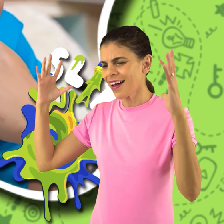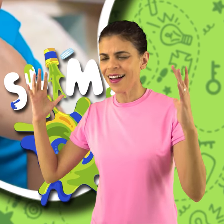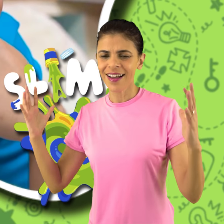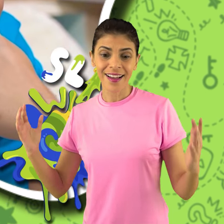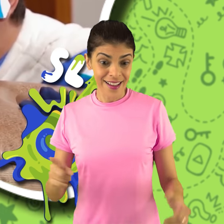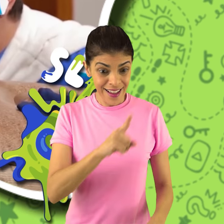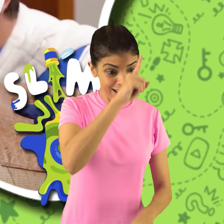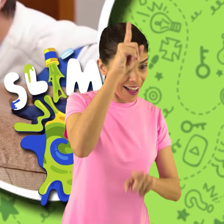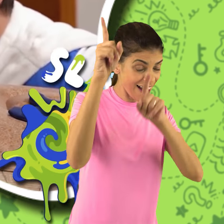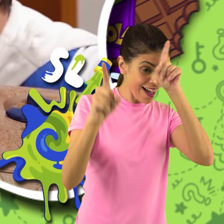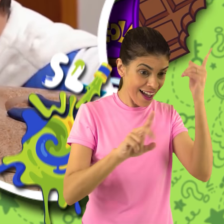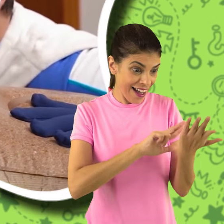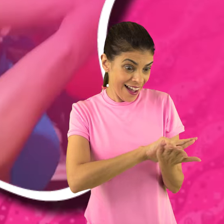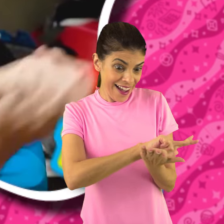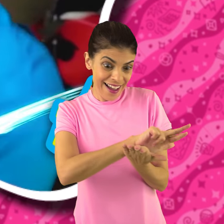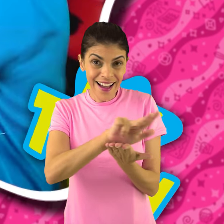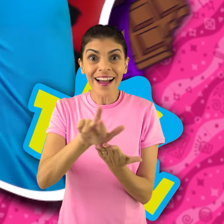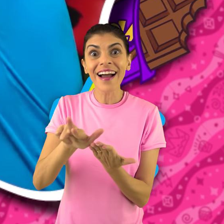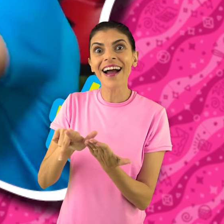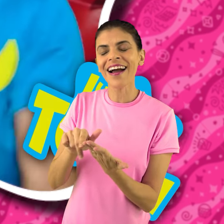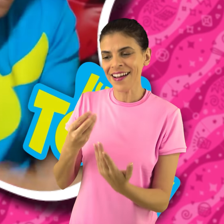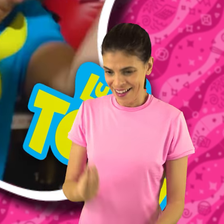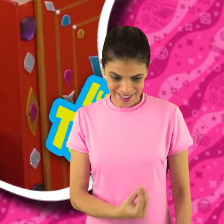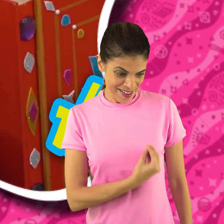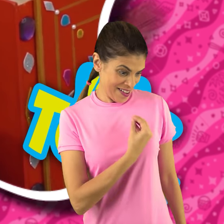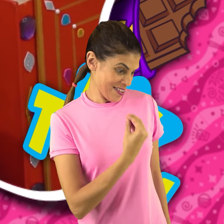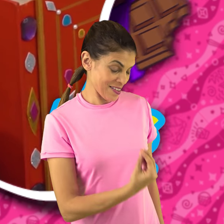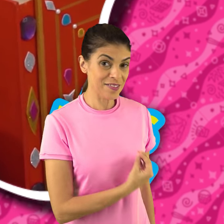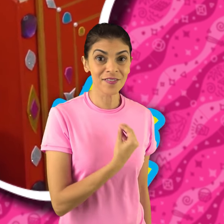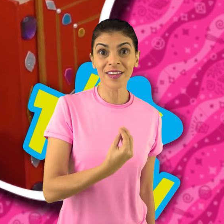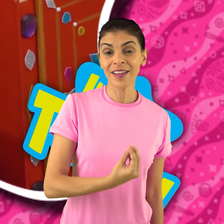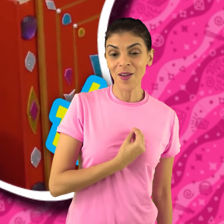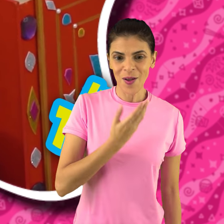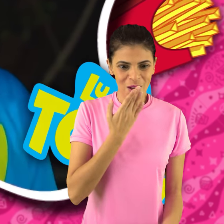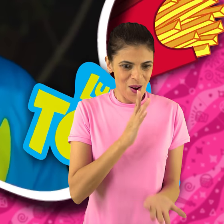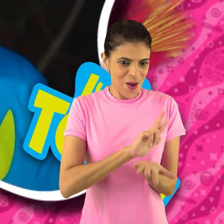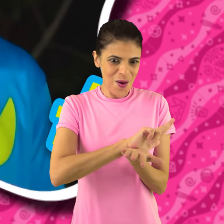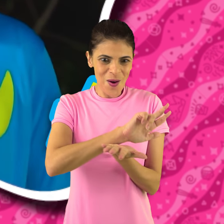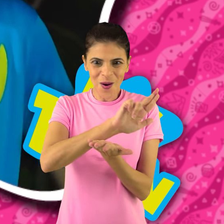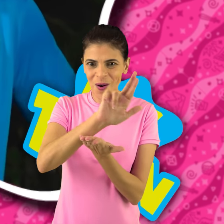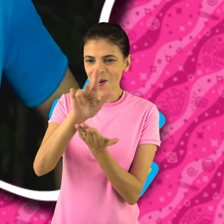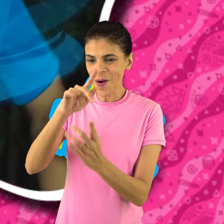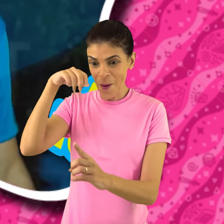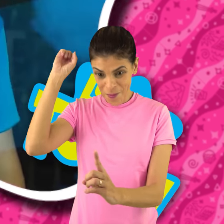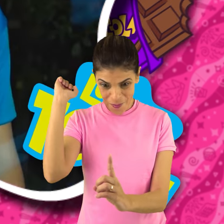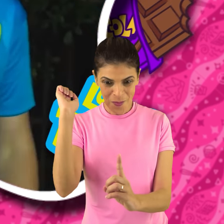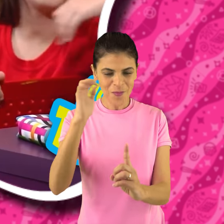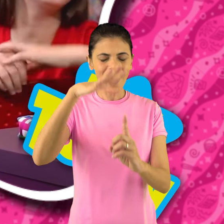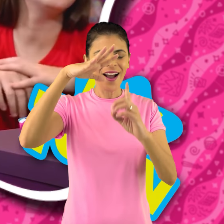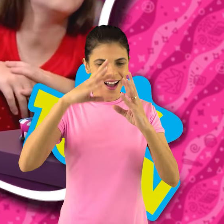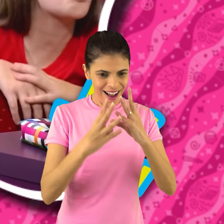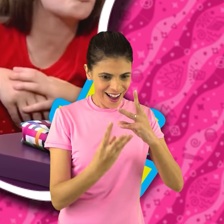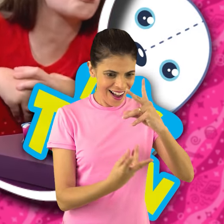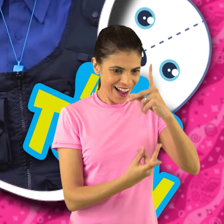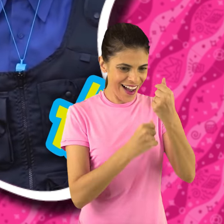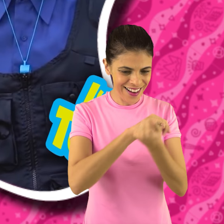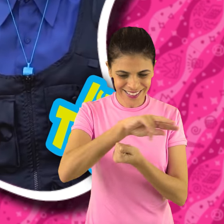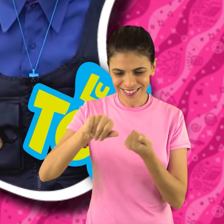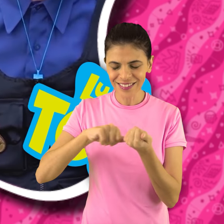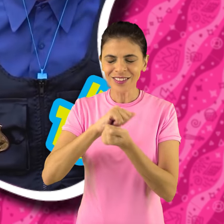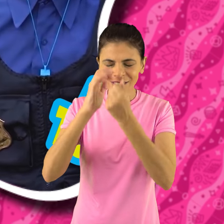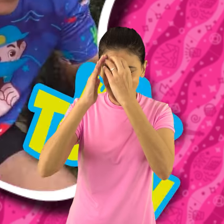a imaginação e a criatividade para viver um mundo de magia e fantasia.